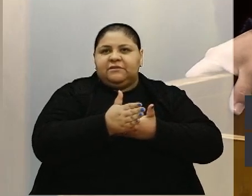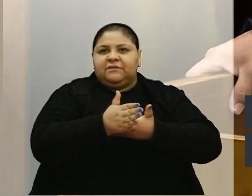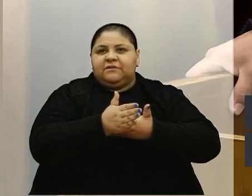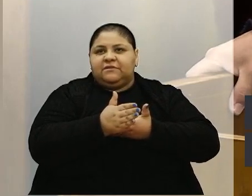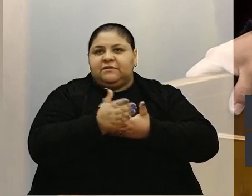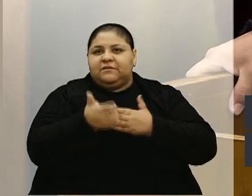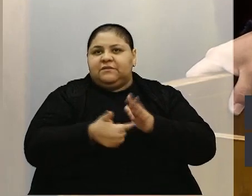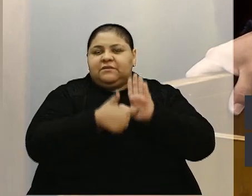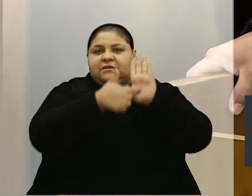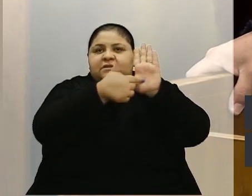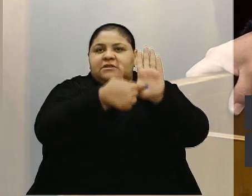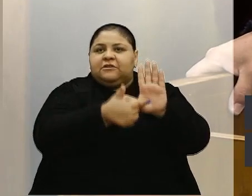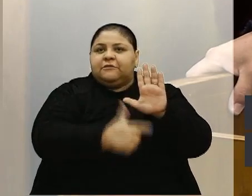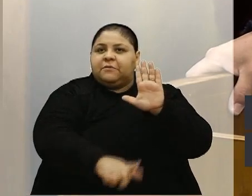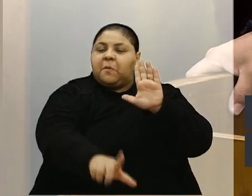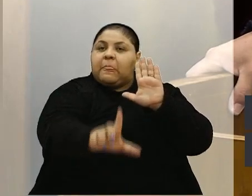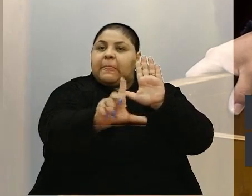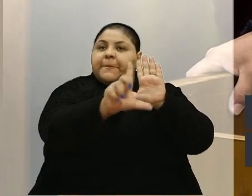Apresentei para o prefeito a lei